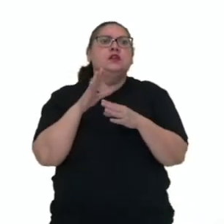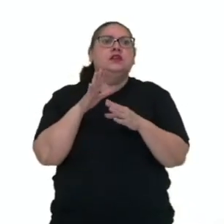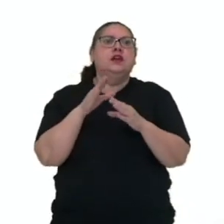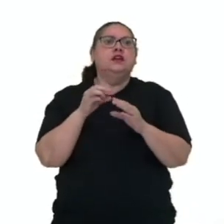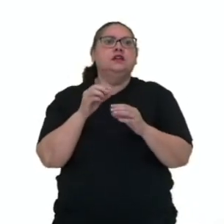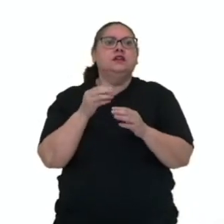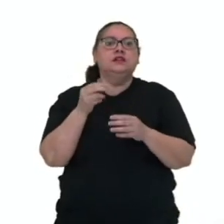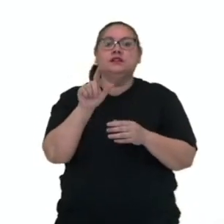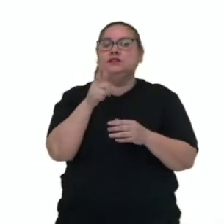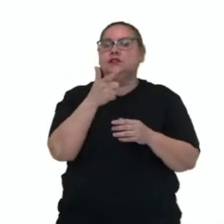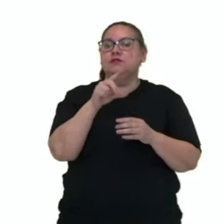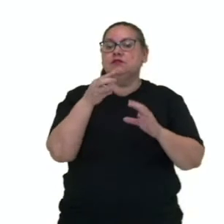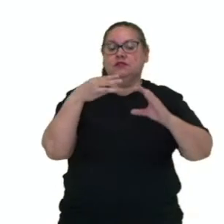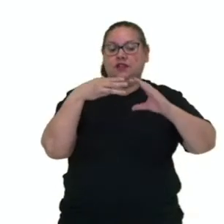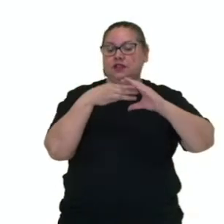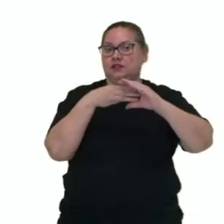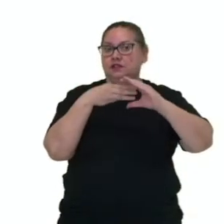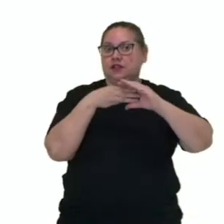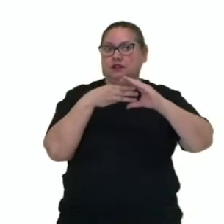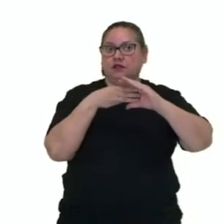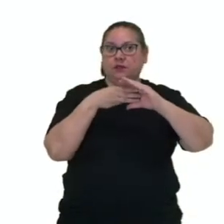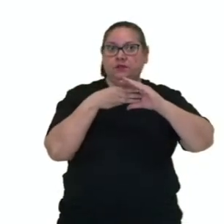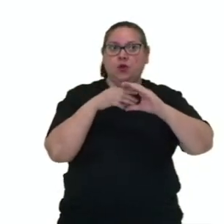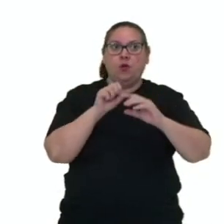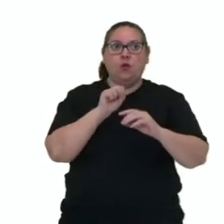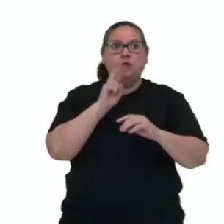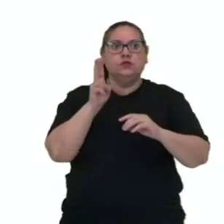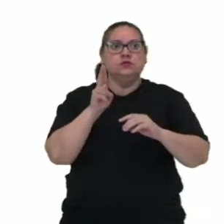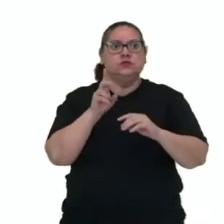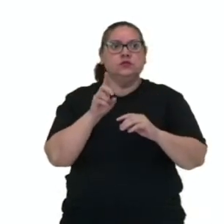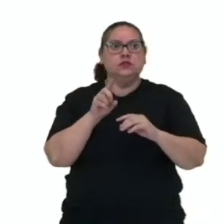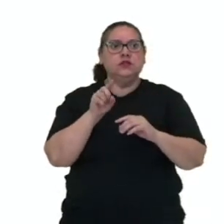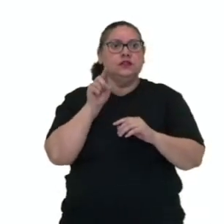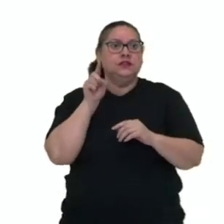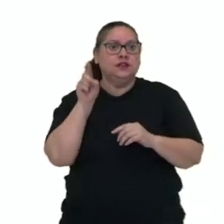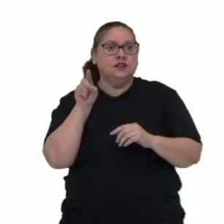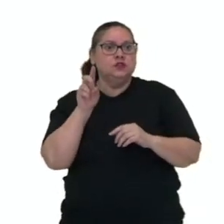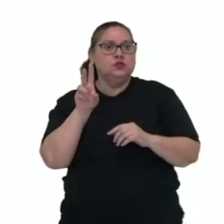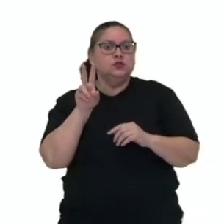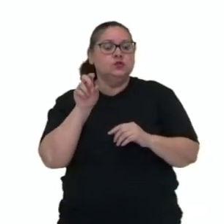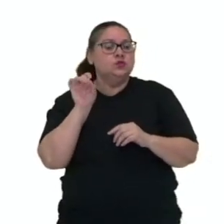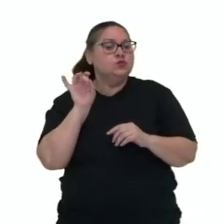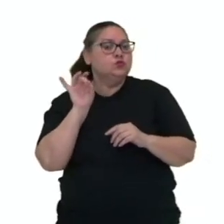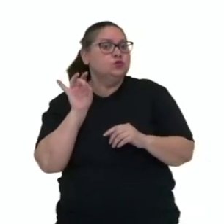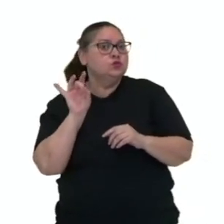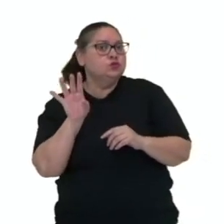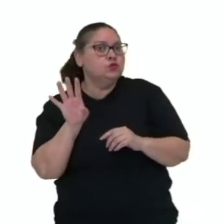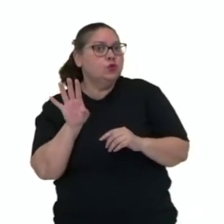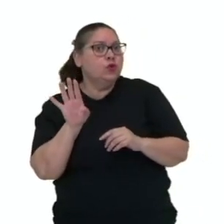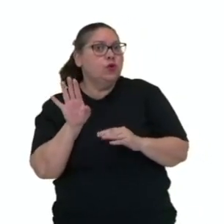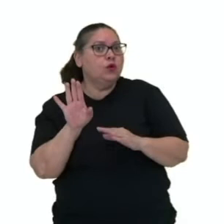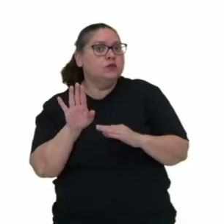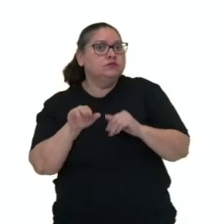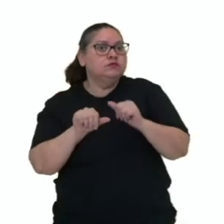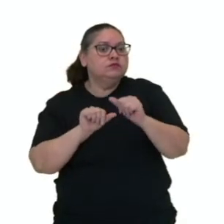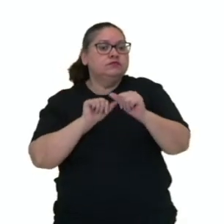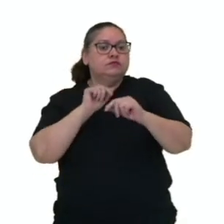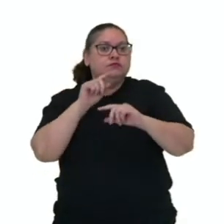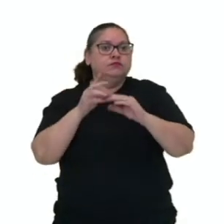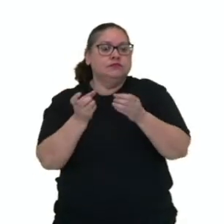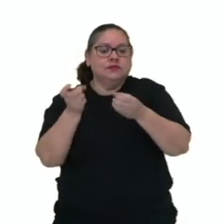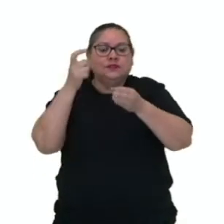e acelulares, não possuem célula. Eles só conseguem se reproduzir